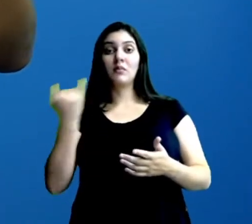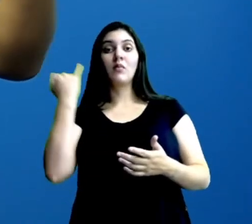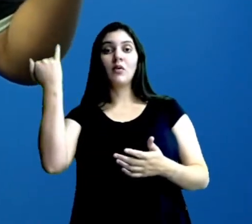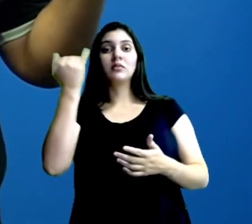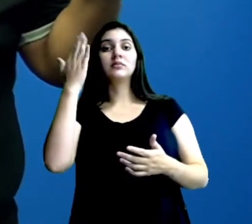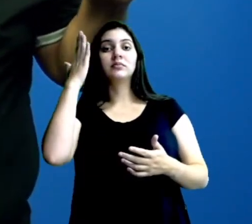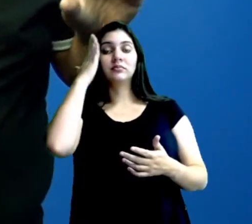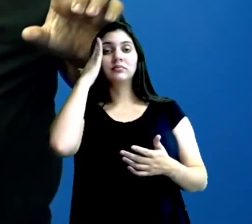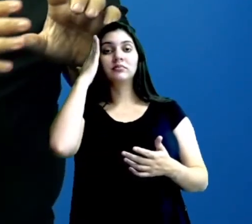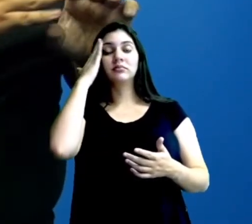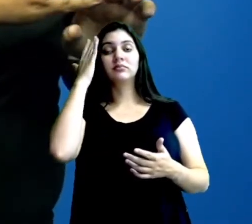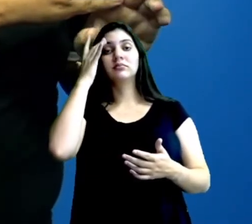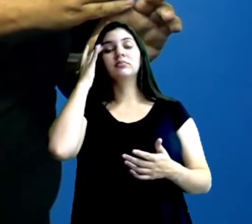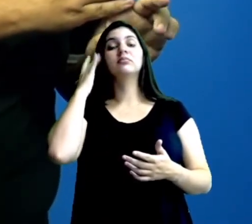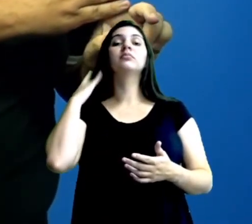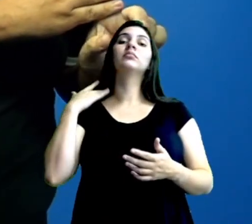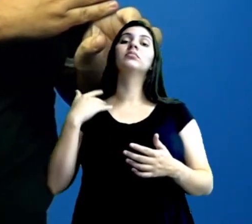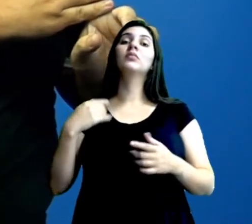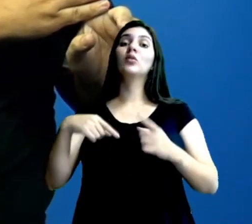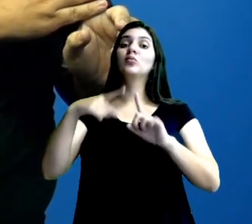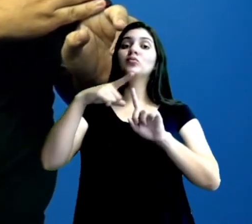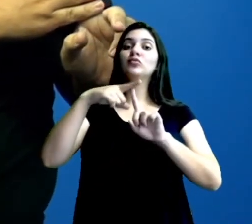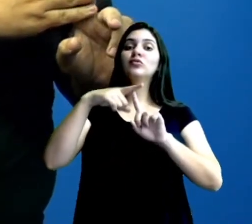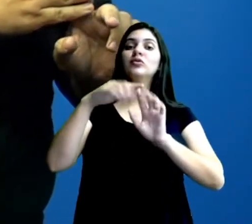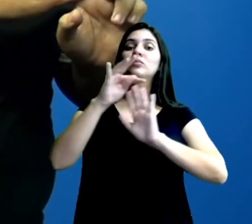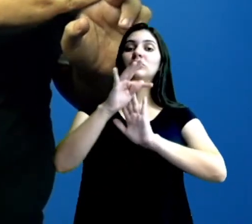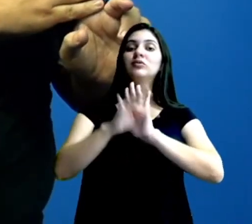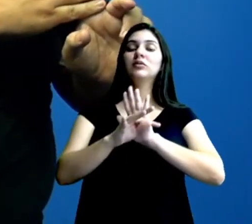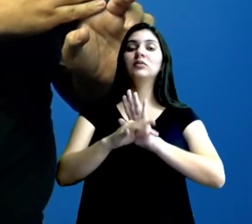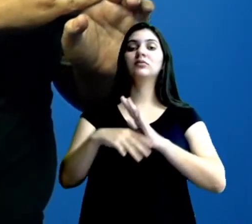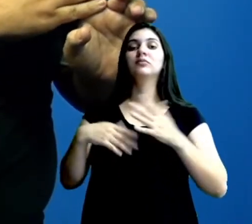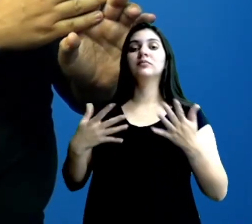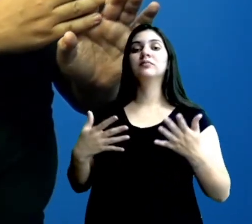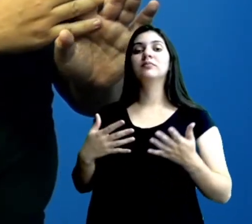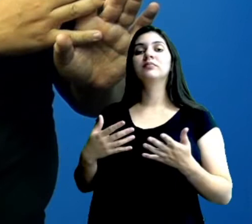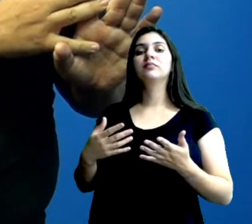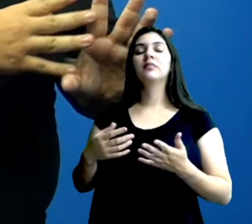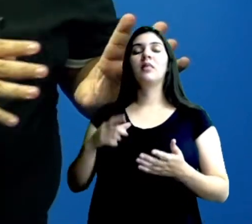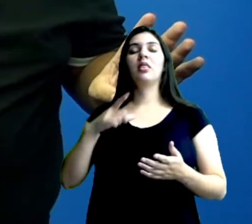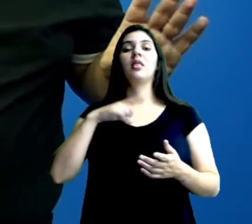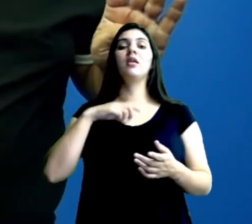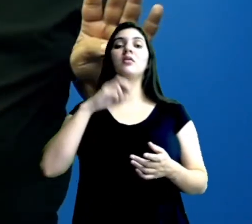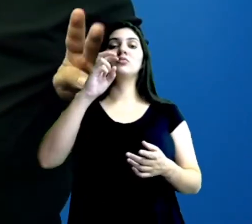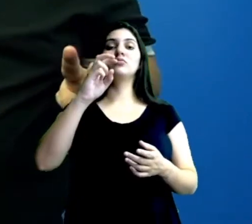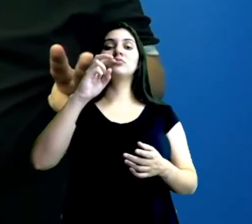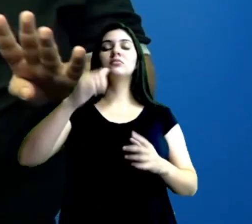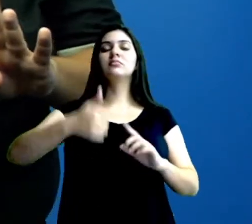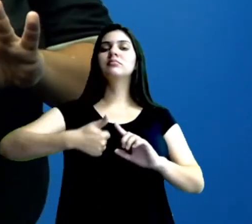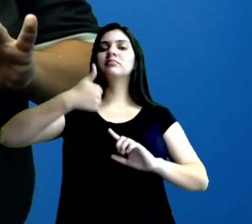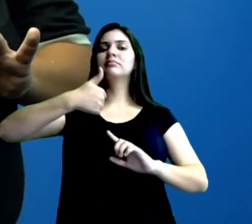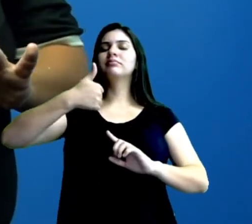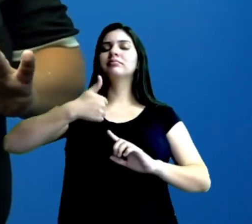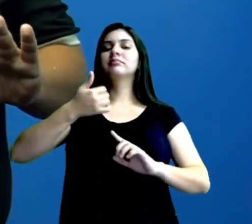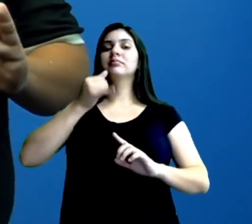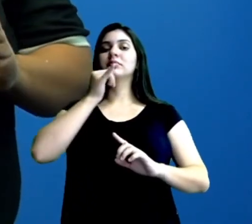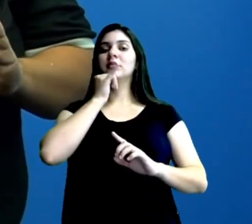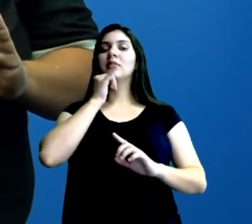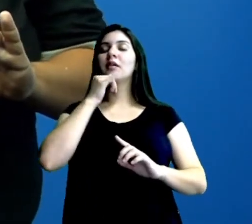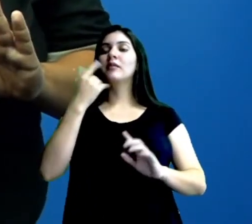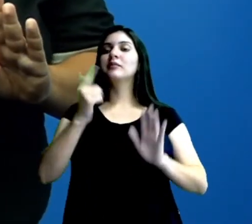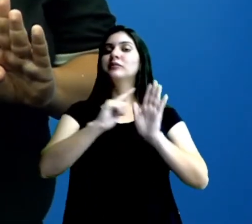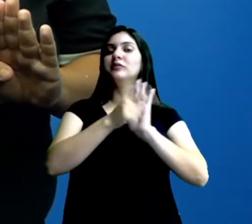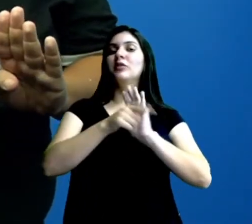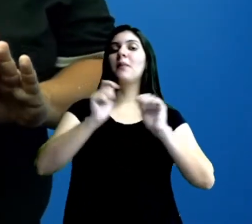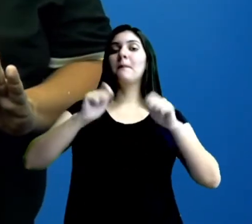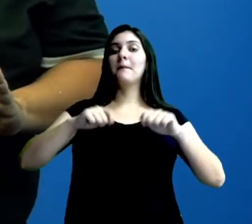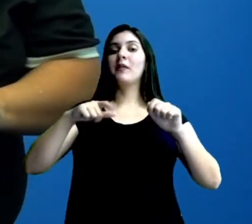gente entender os tipos de texto, né? Que esses são os 5 principais. Porque os gêneros pode ter 2, pode